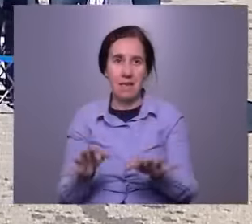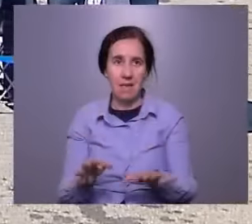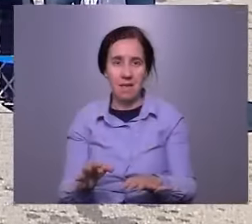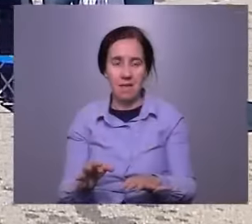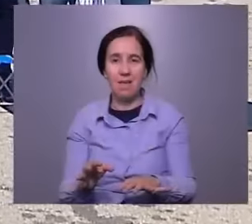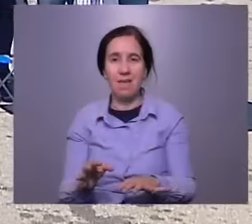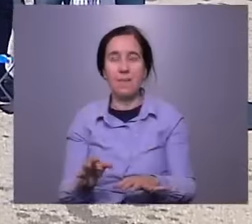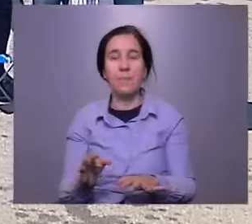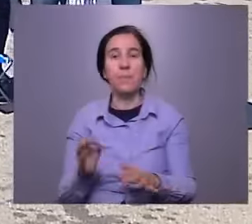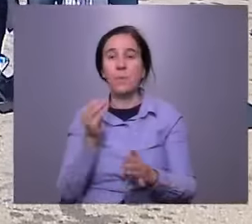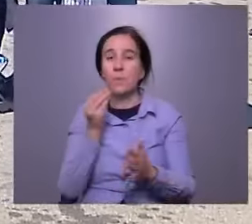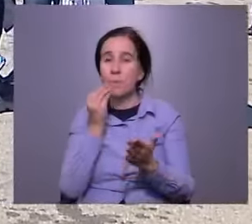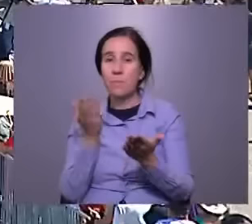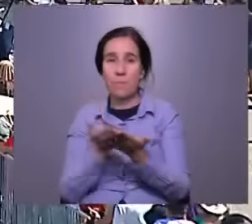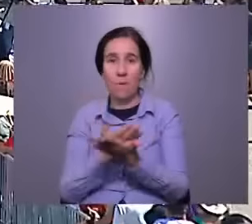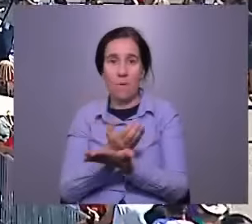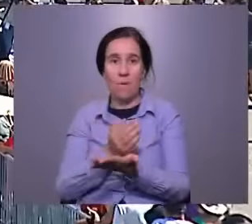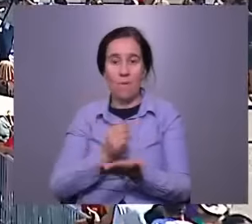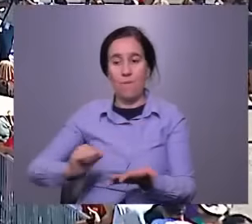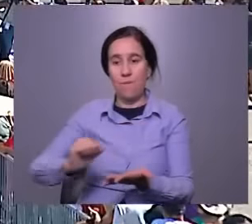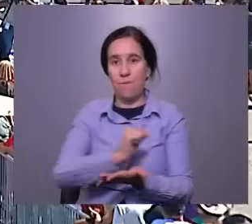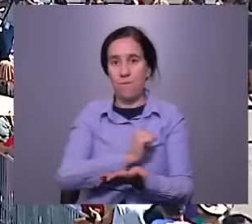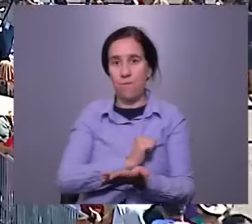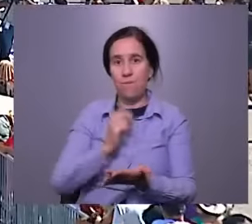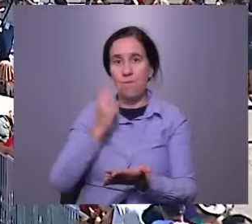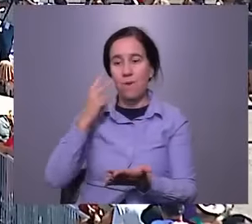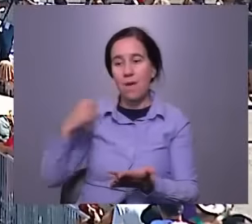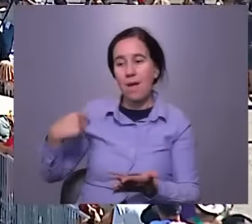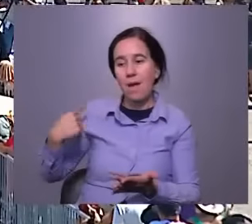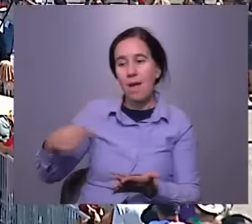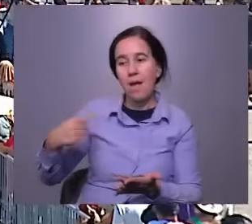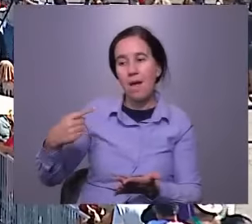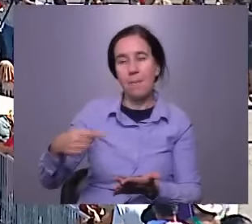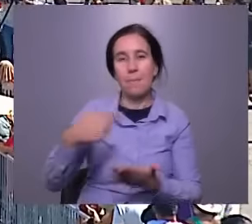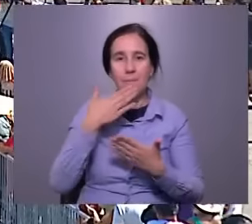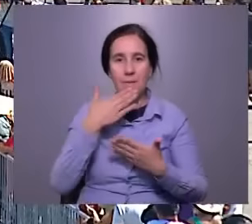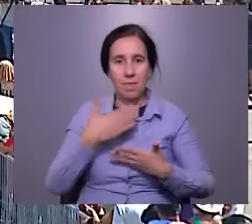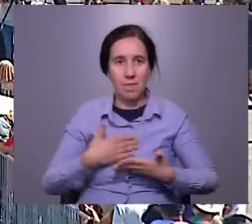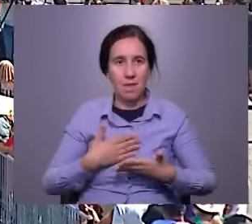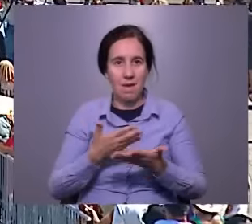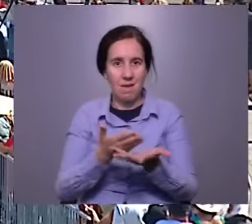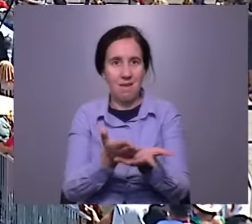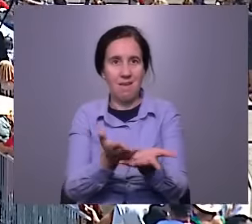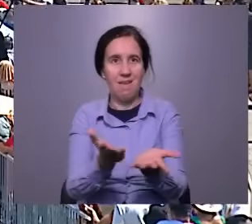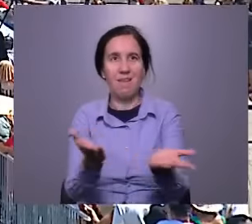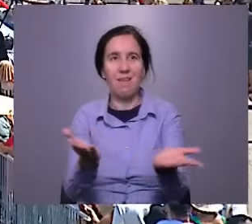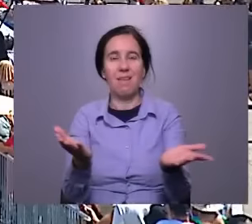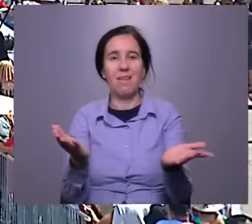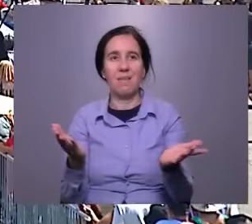seja feita a vossa vontade, assim na terra.